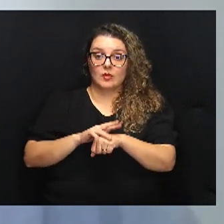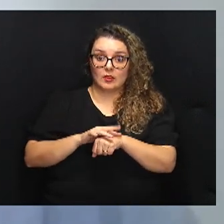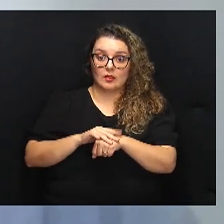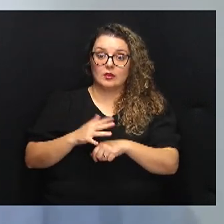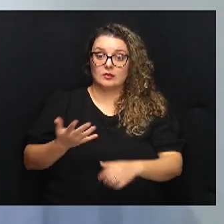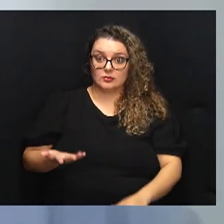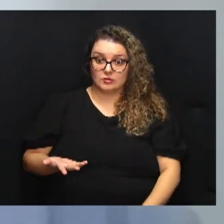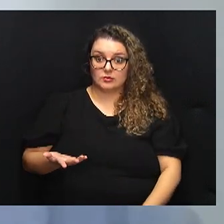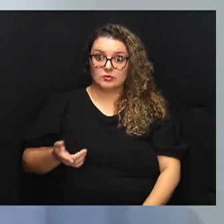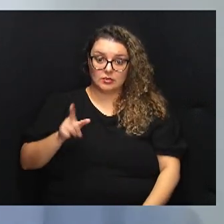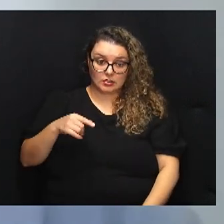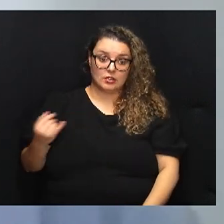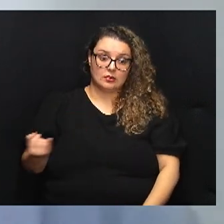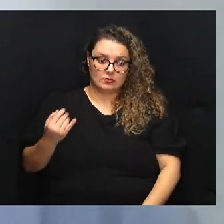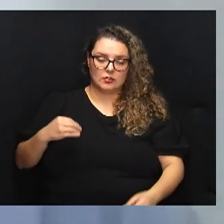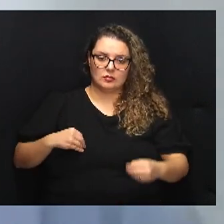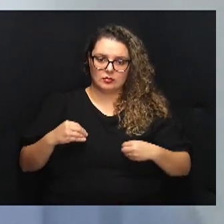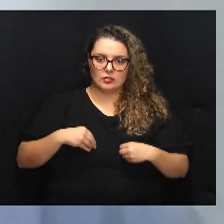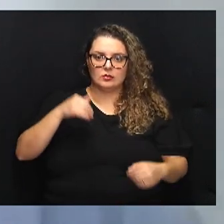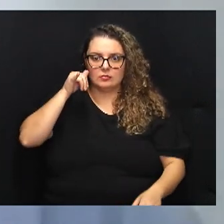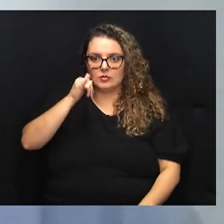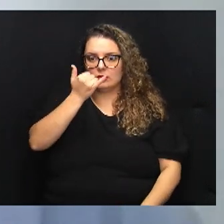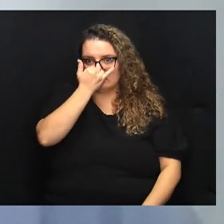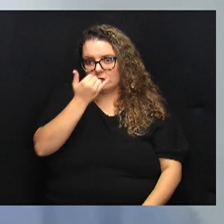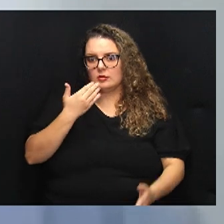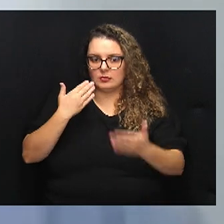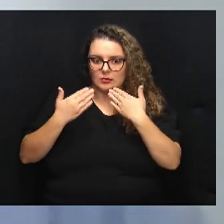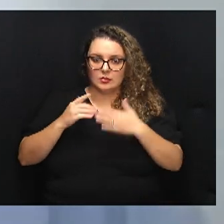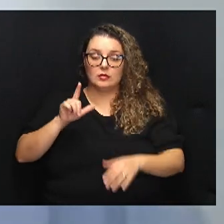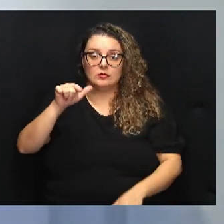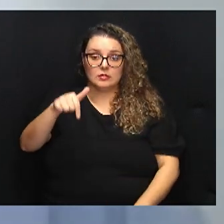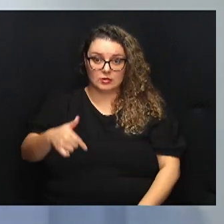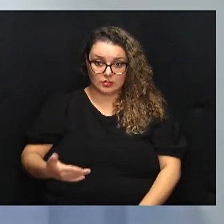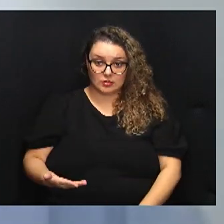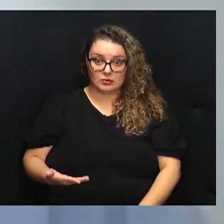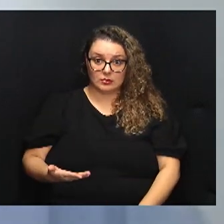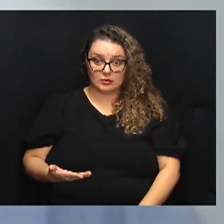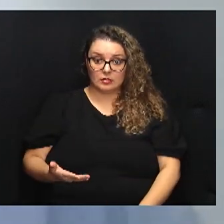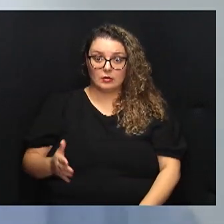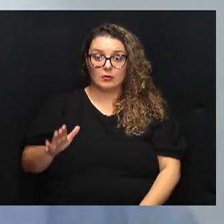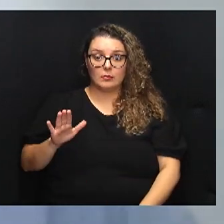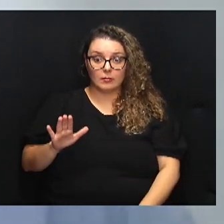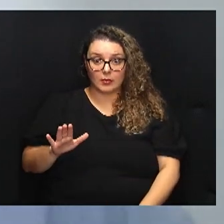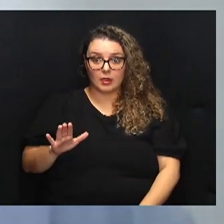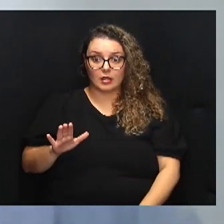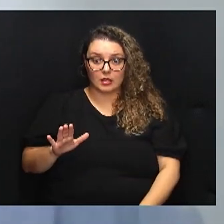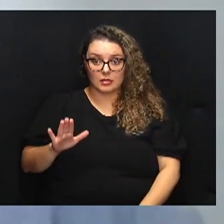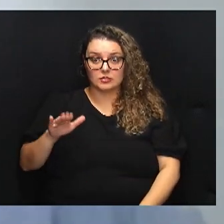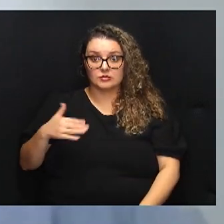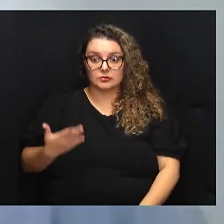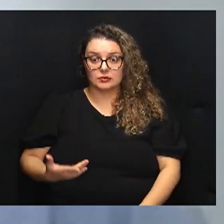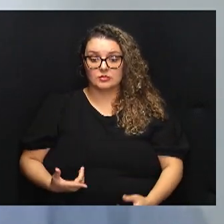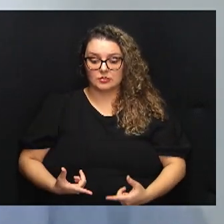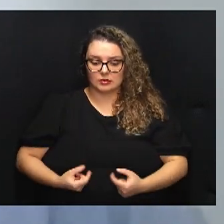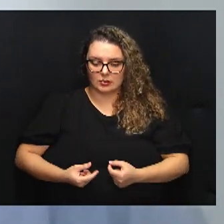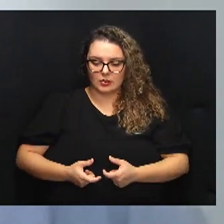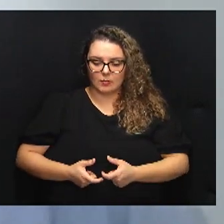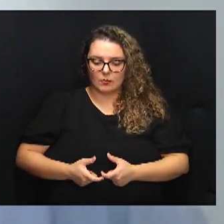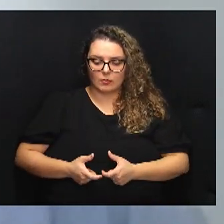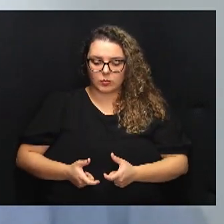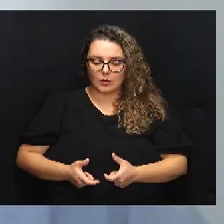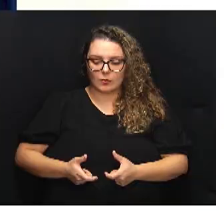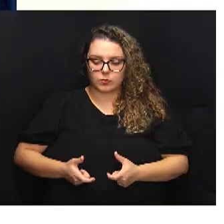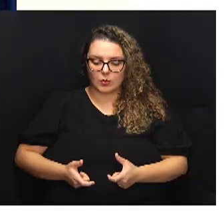daí a importância de fazer os exames de prevenção, que a gente vai conversar um pouquinho depois. Mas, quando o tumor ele vai aumentando de